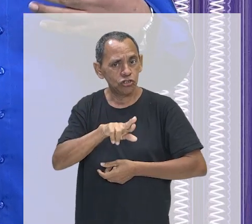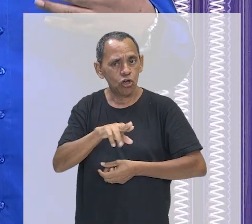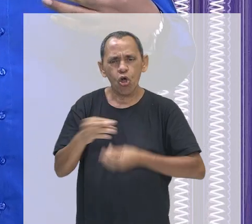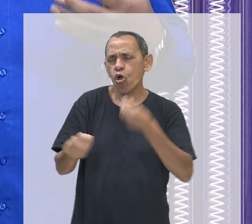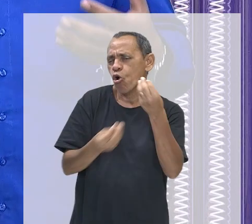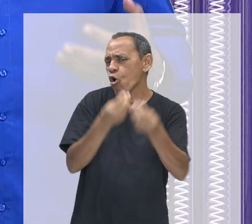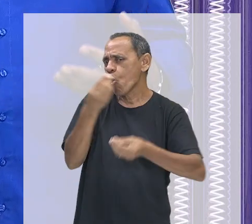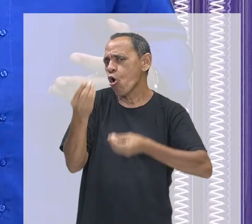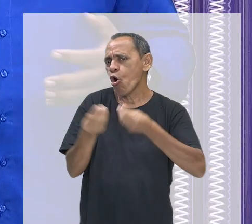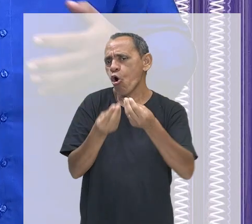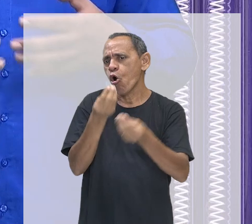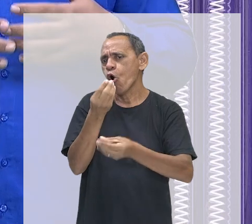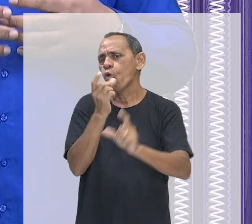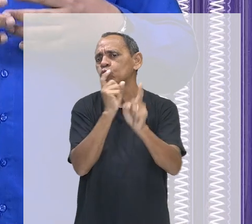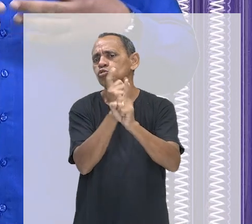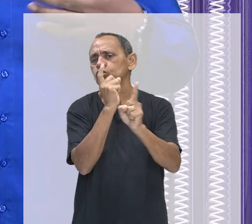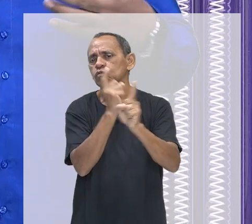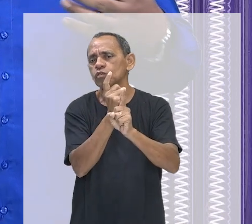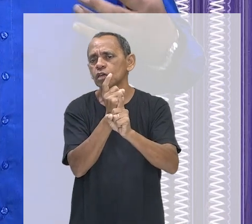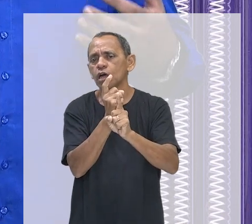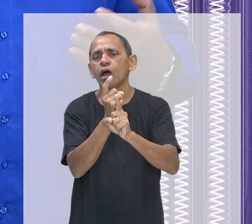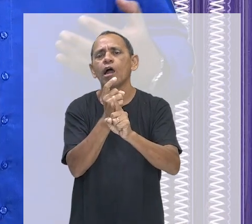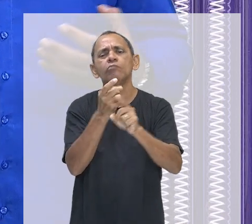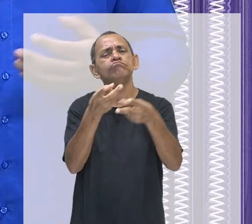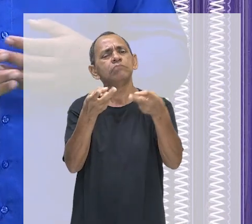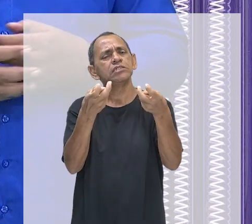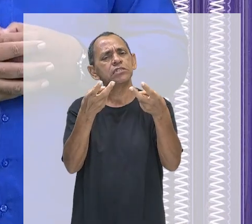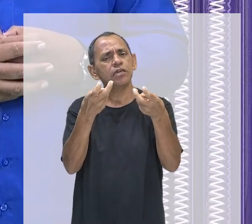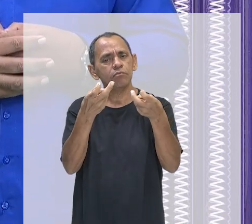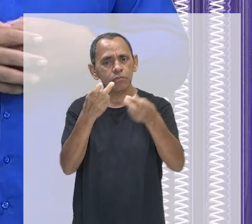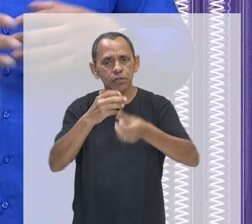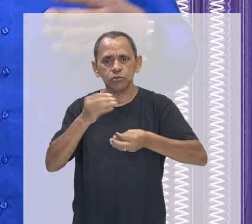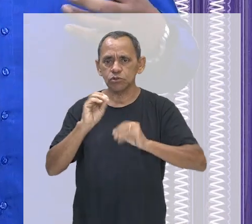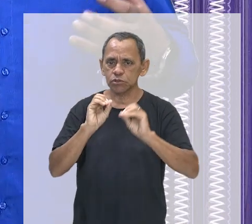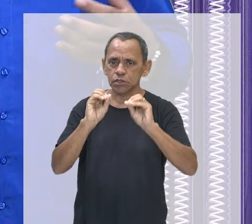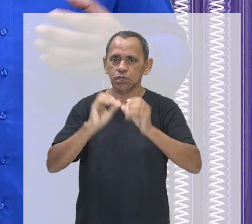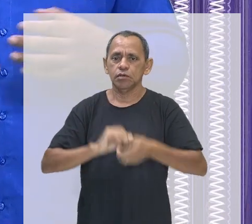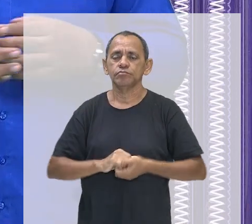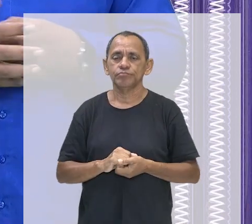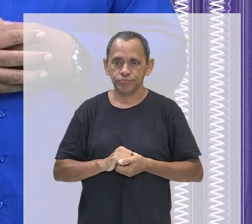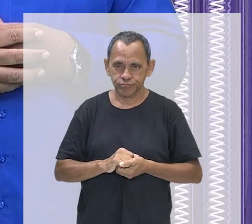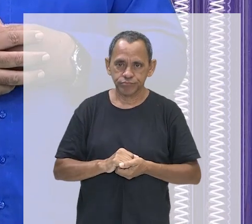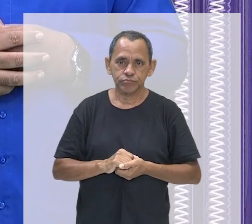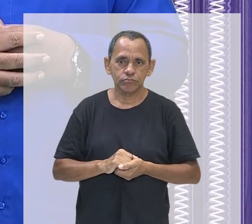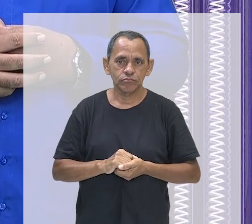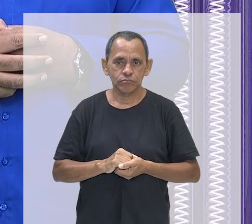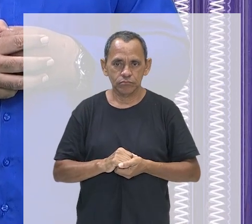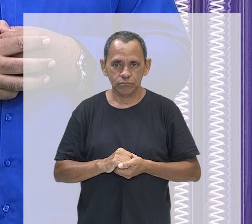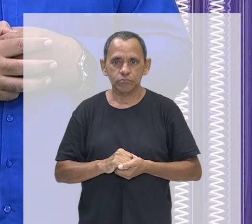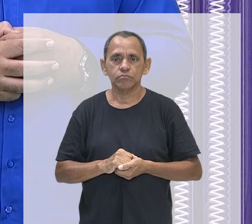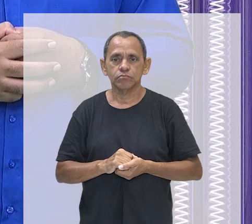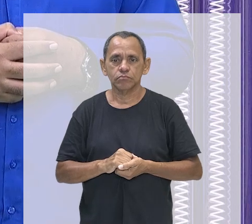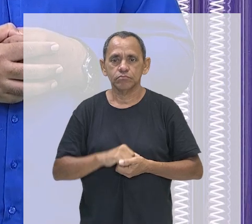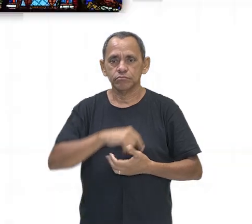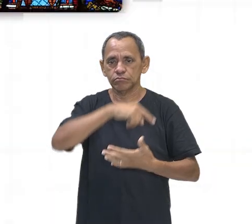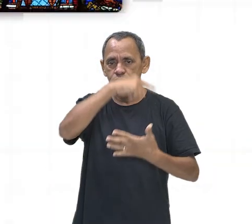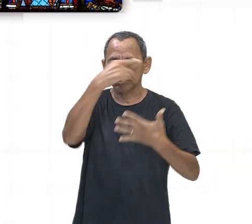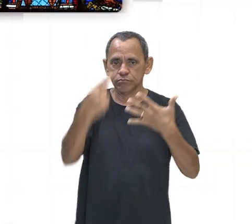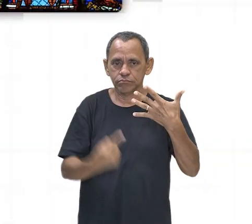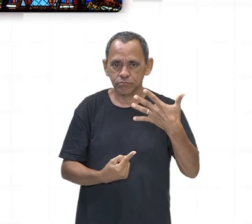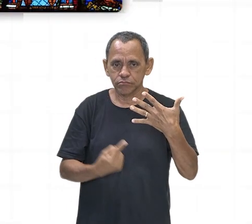nós trabalhamos, como nós percebemos essa presença dos